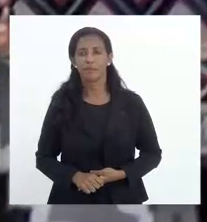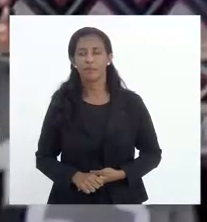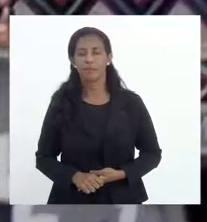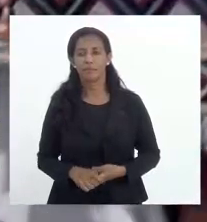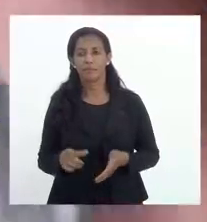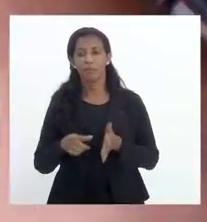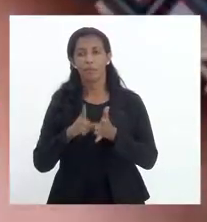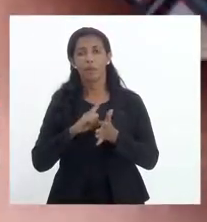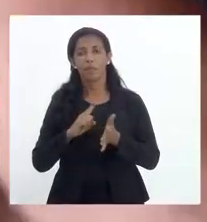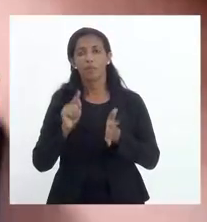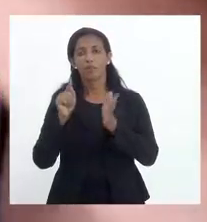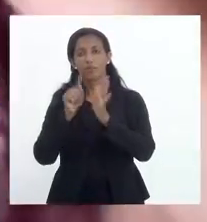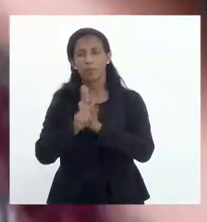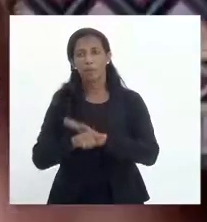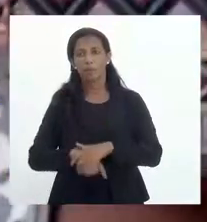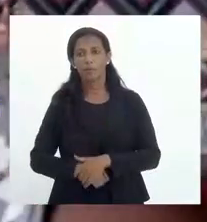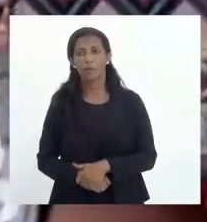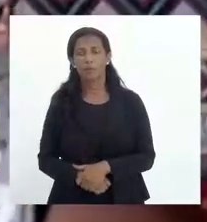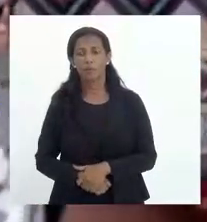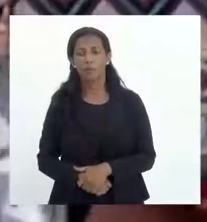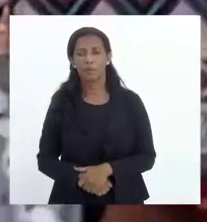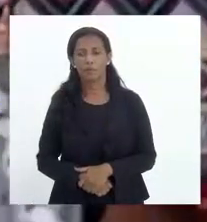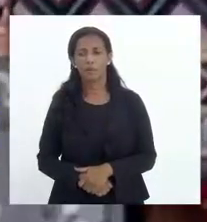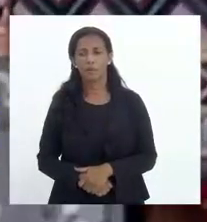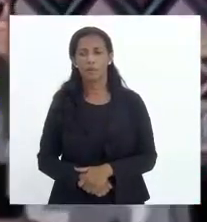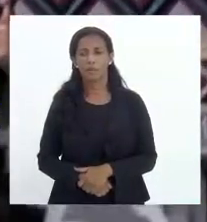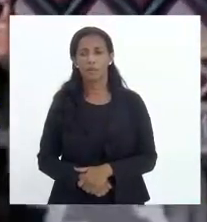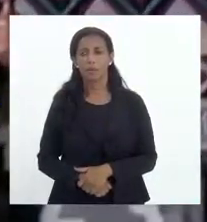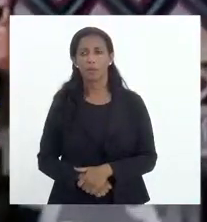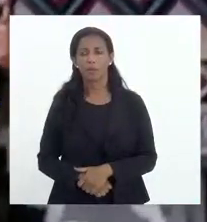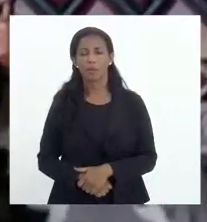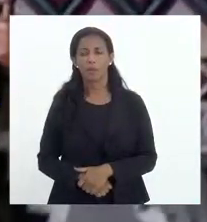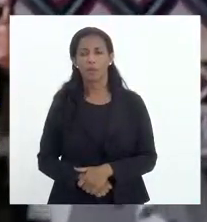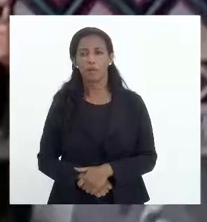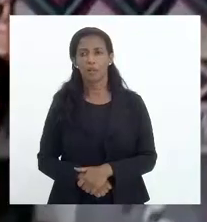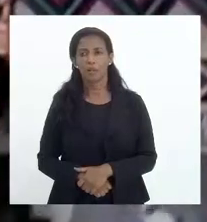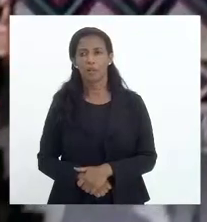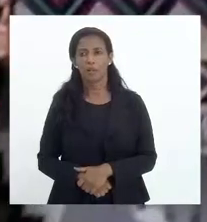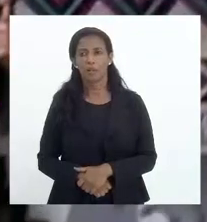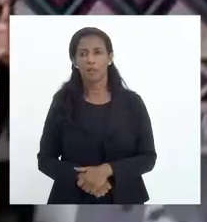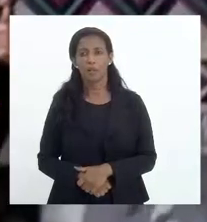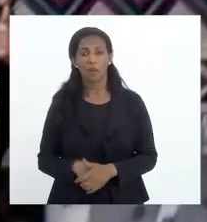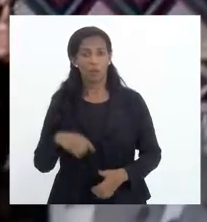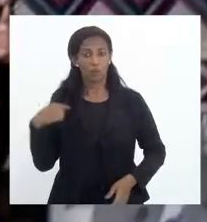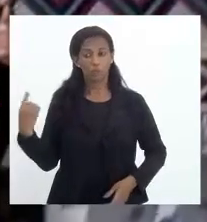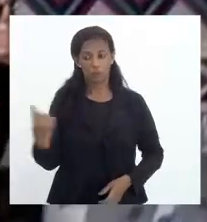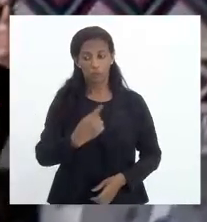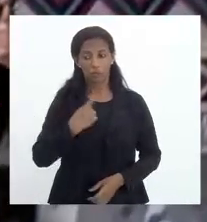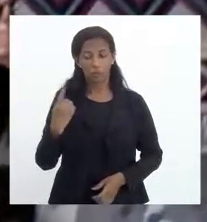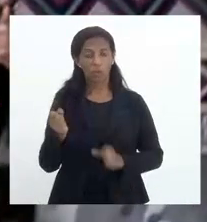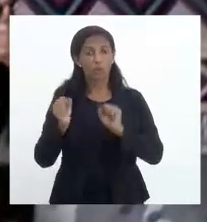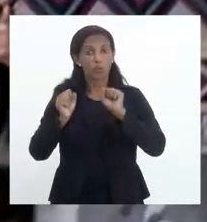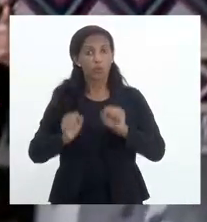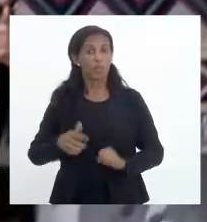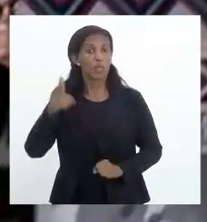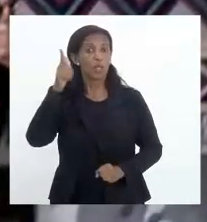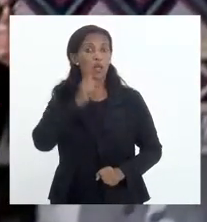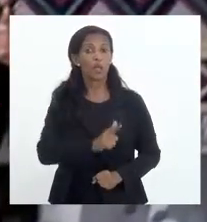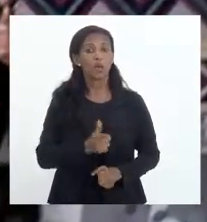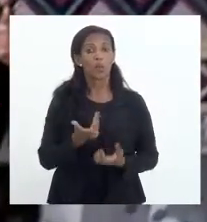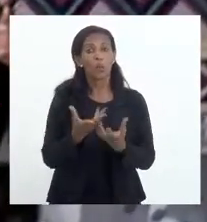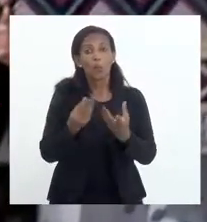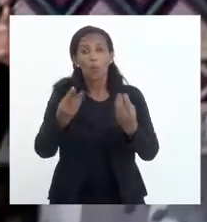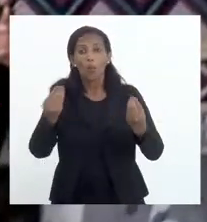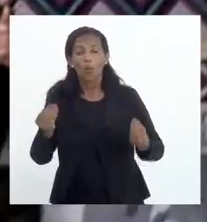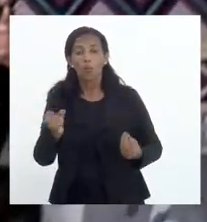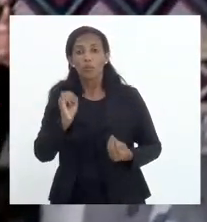da pergunta, ainda tenho tempo aqui, eu quero ressaltar que nós poderíamos ter ganho muito